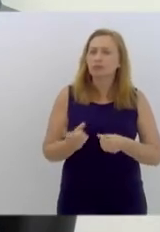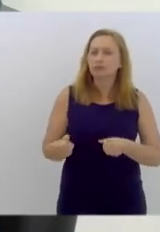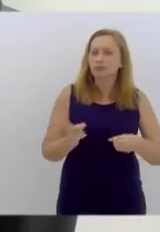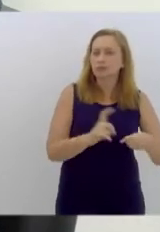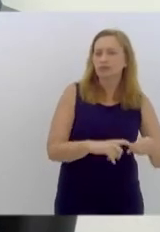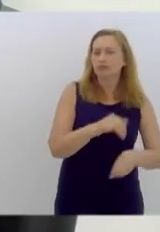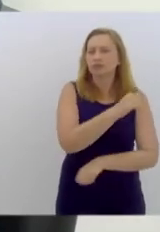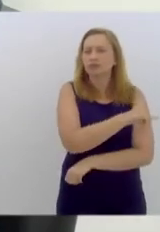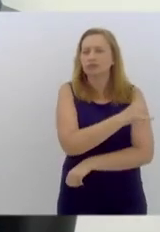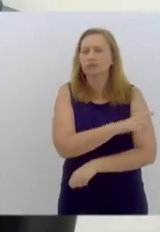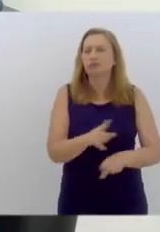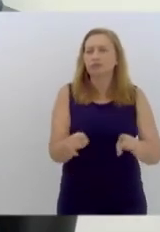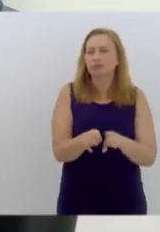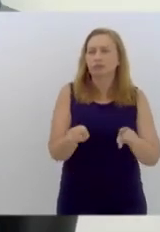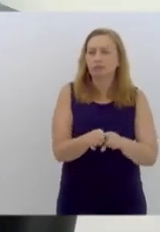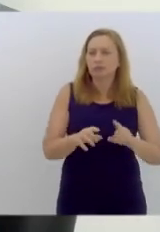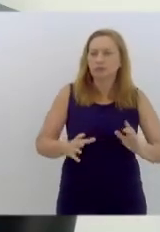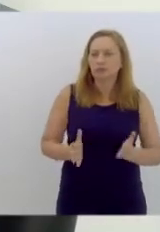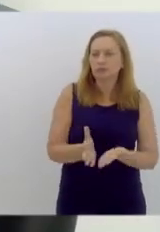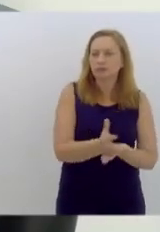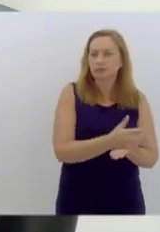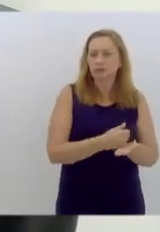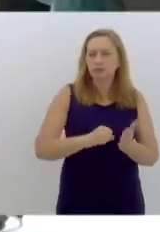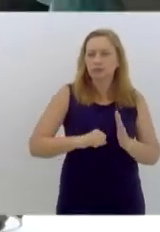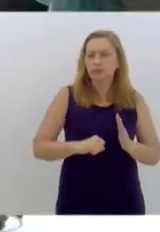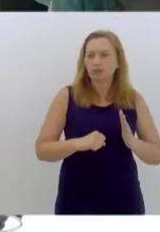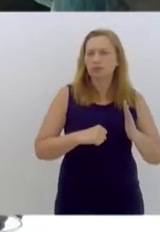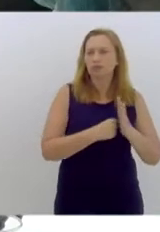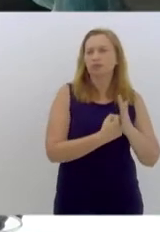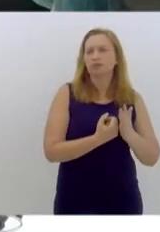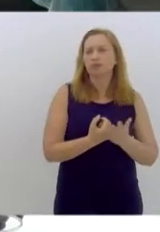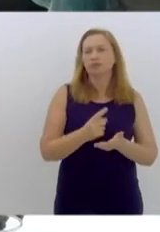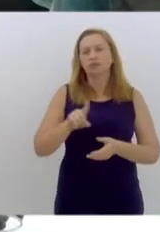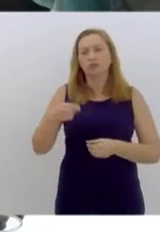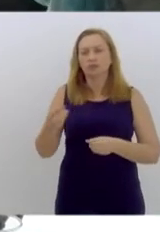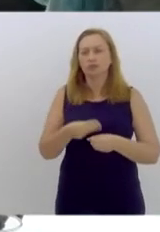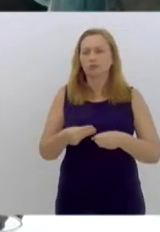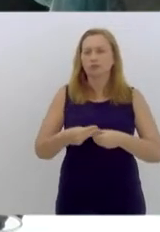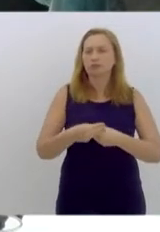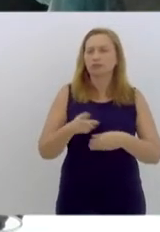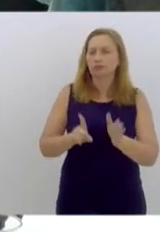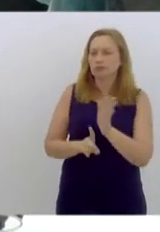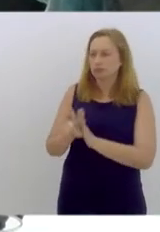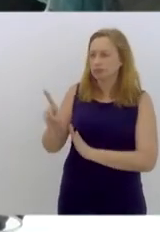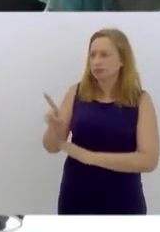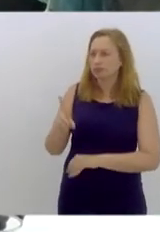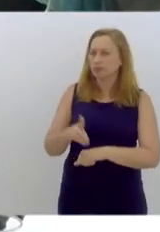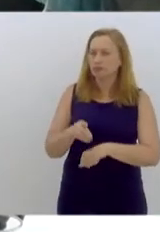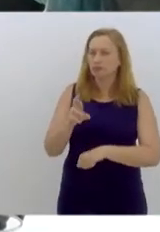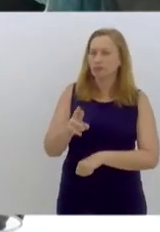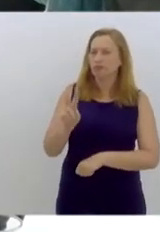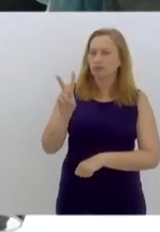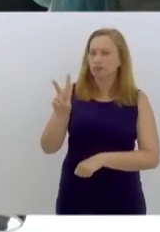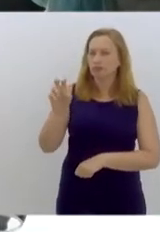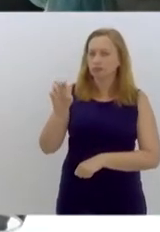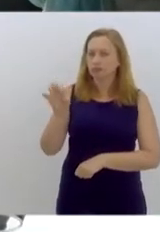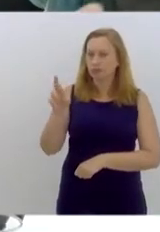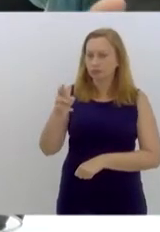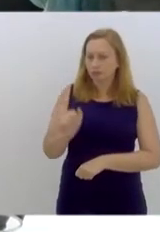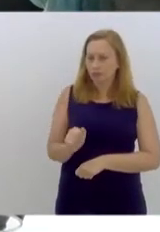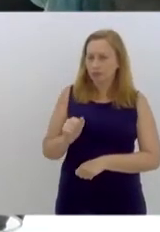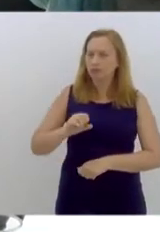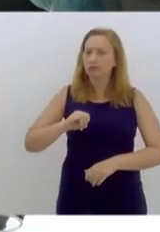como o impacto disso na arrecadação dos demais municípios. Então, eu perguntaria à doutora Vera se